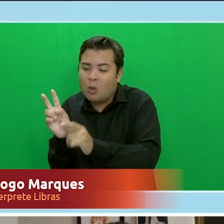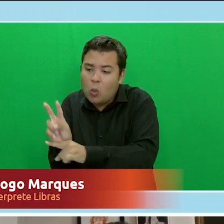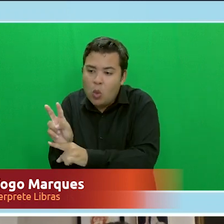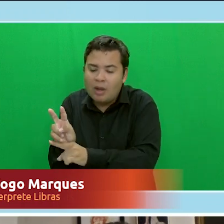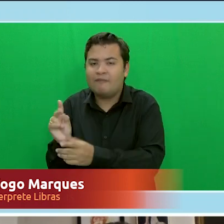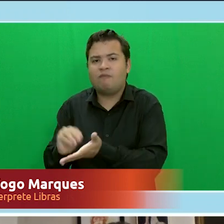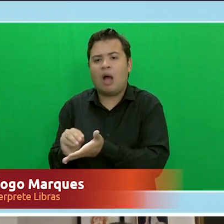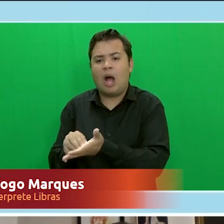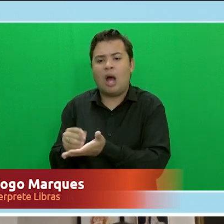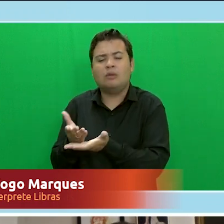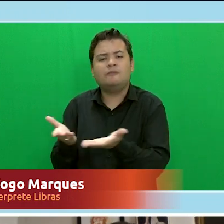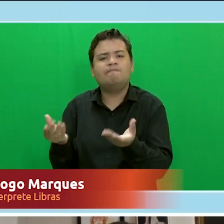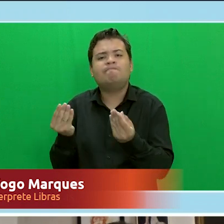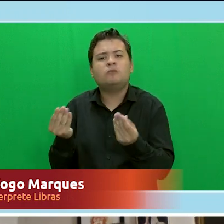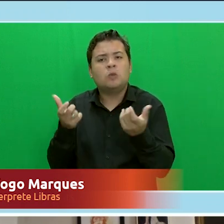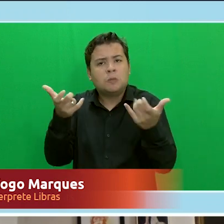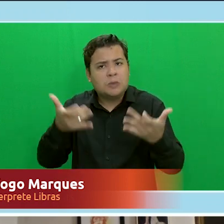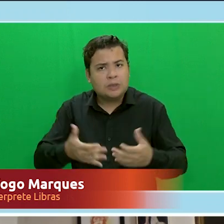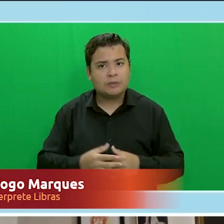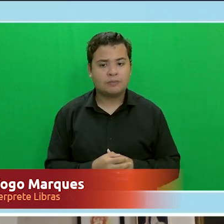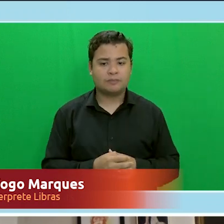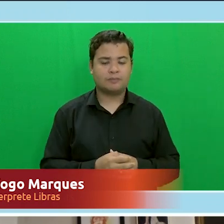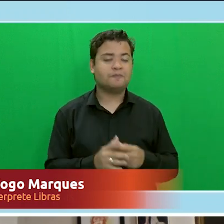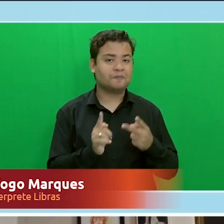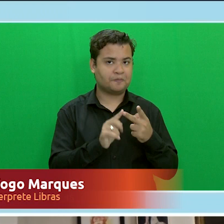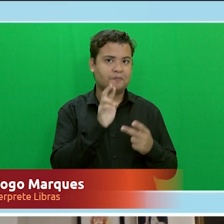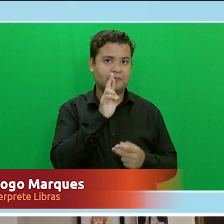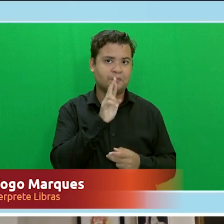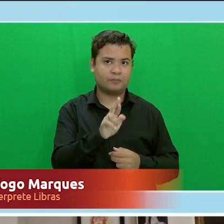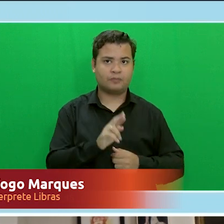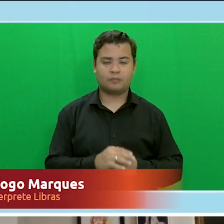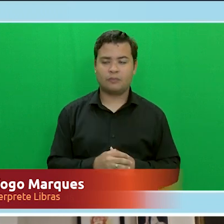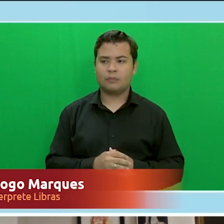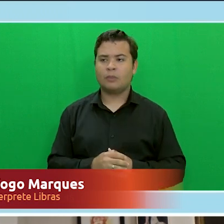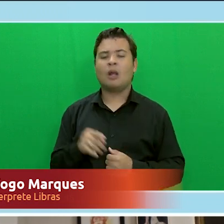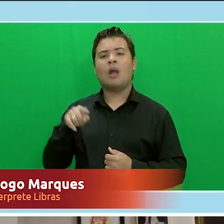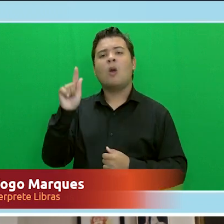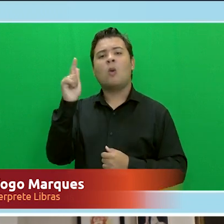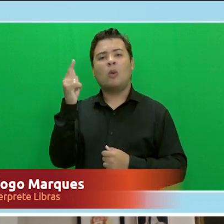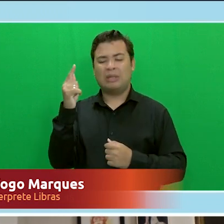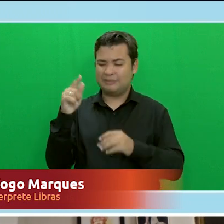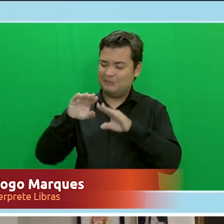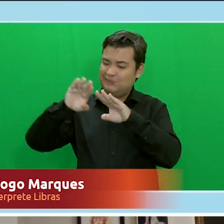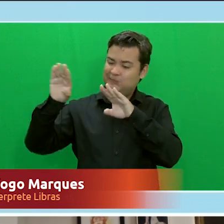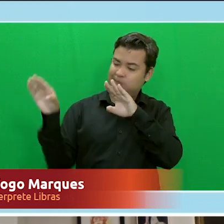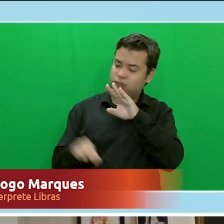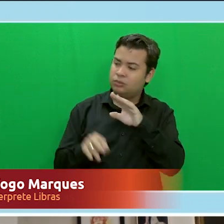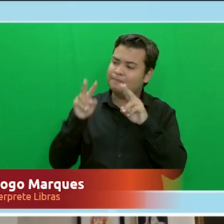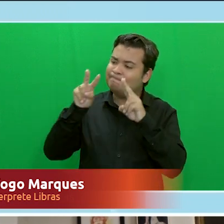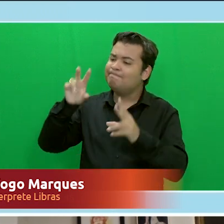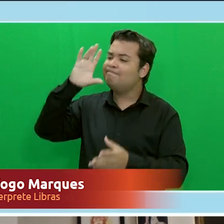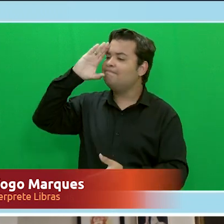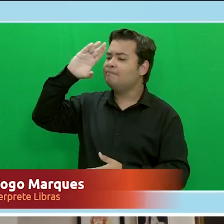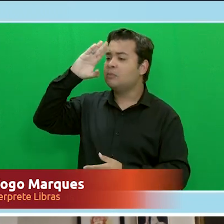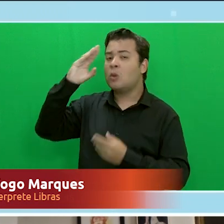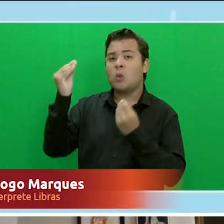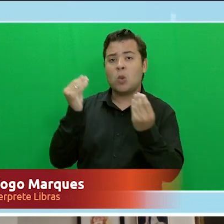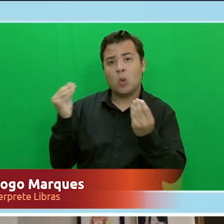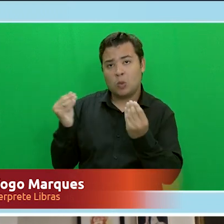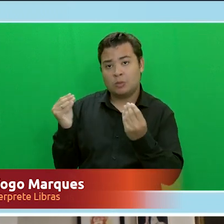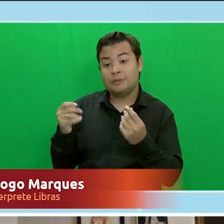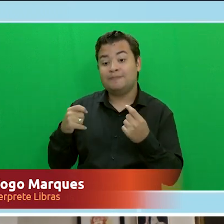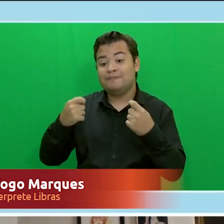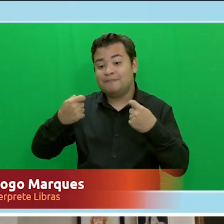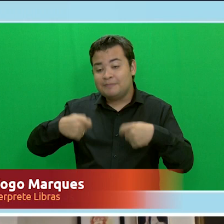falasse um pouquinho disso também. Olha, para a gente entender a desigualdade de Goiânia, né, nós temos